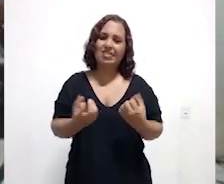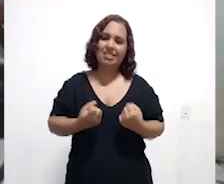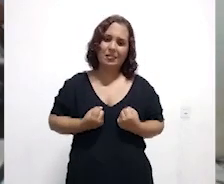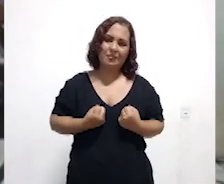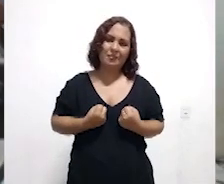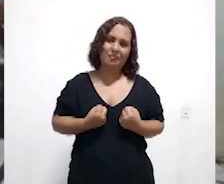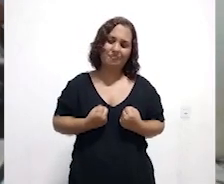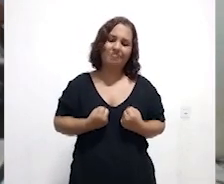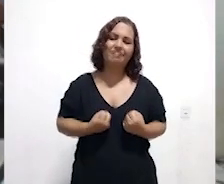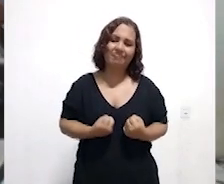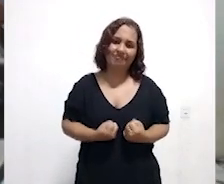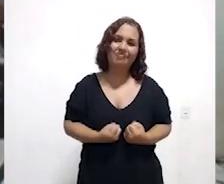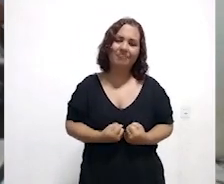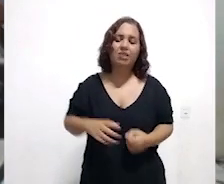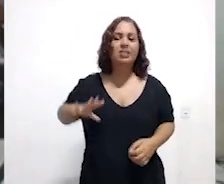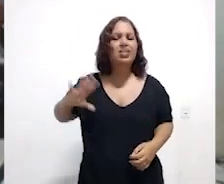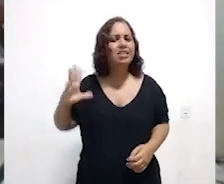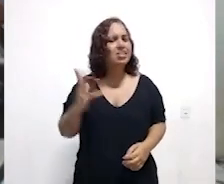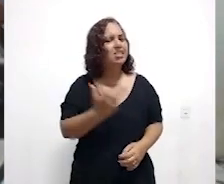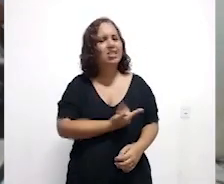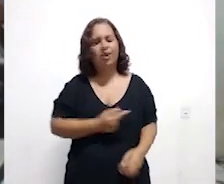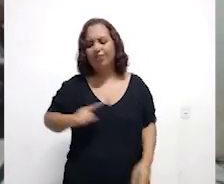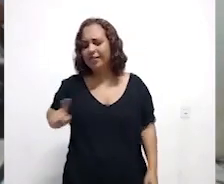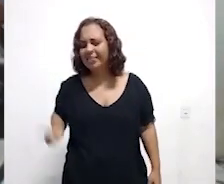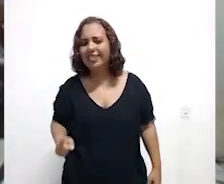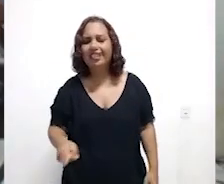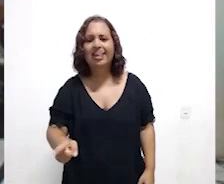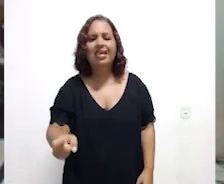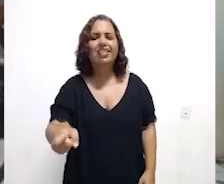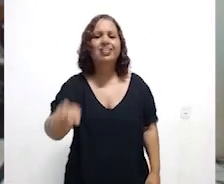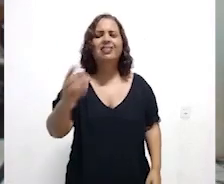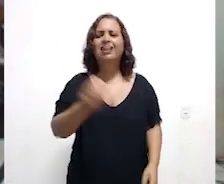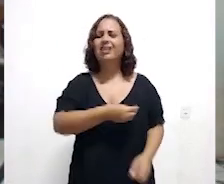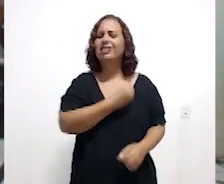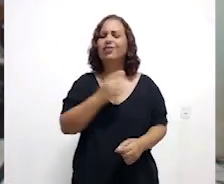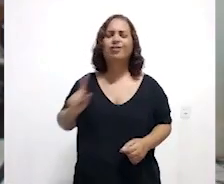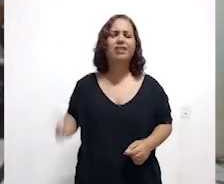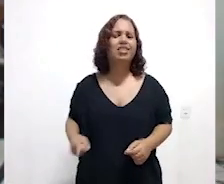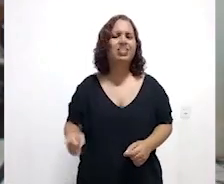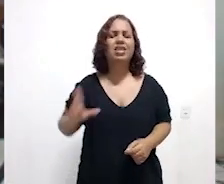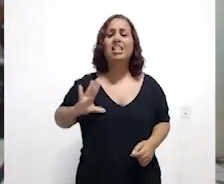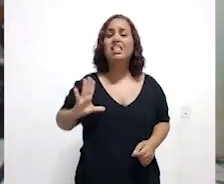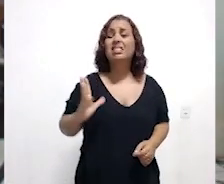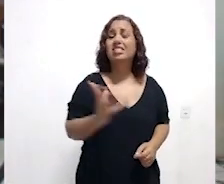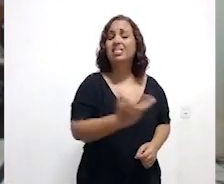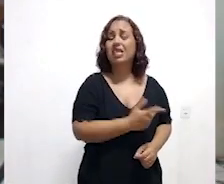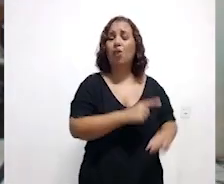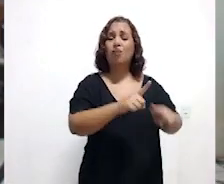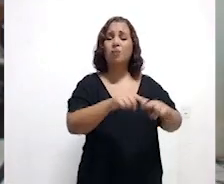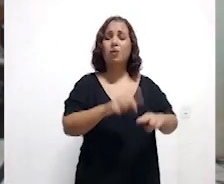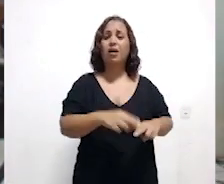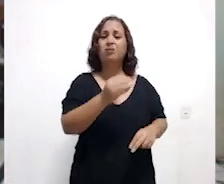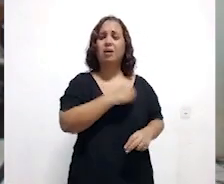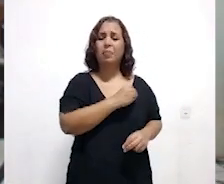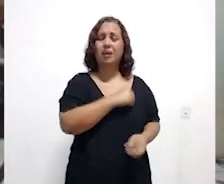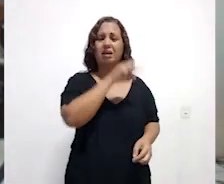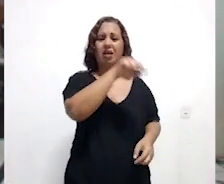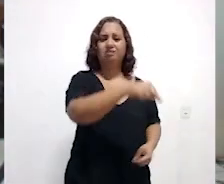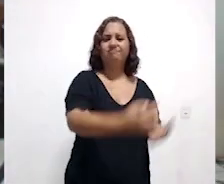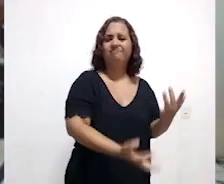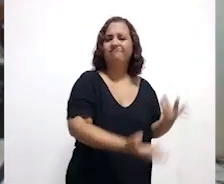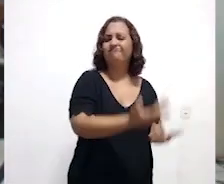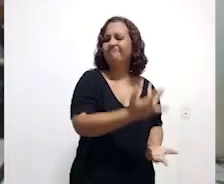Salvo para a eternidade. Salvo da condenação eterna para uma